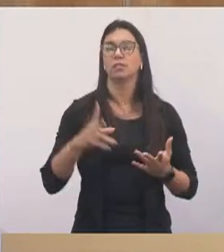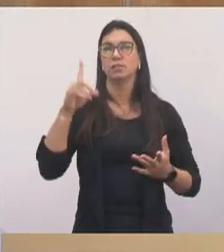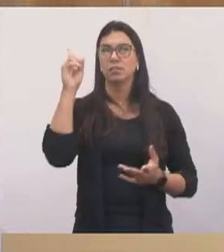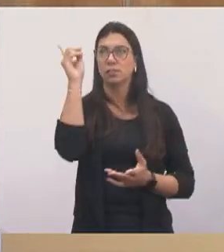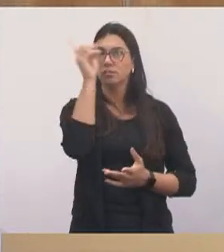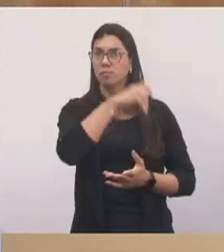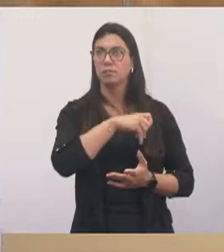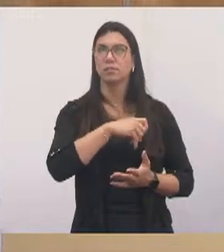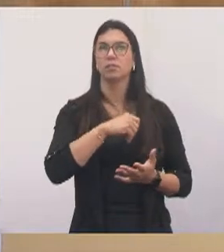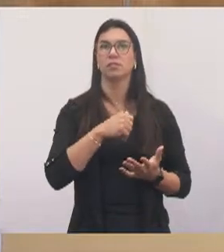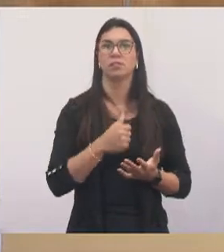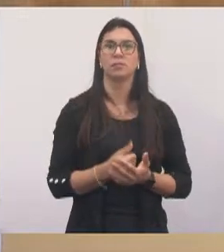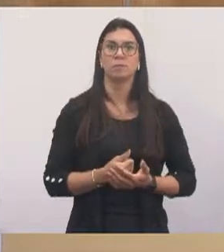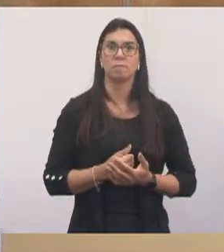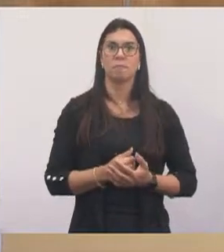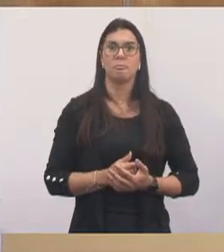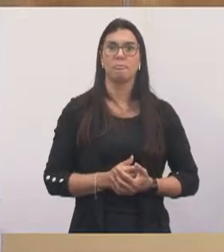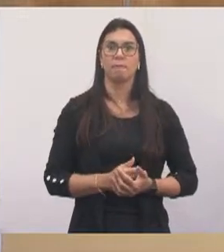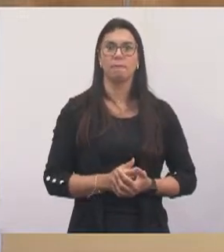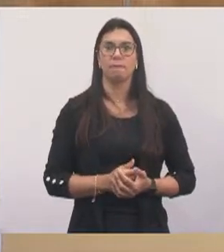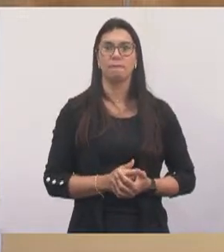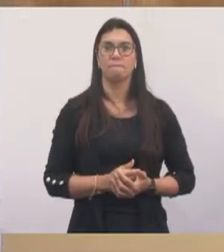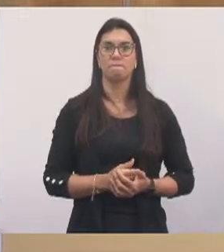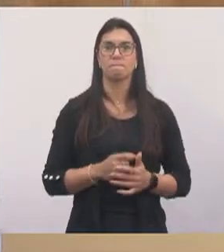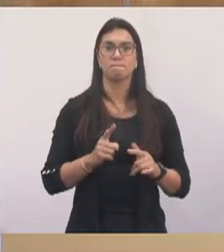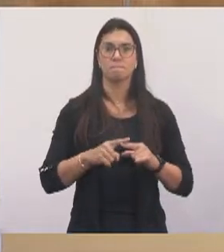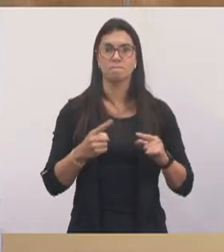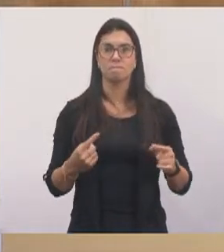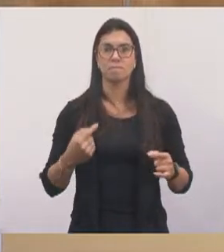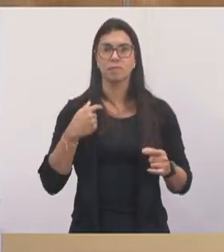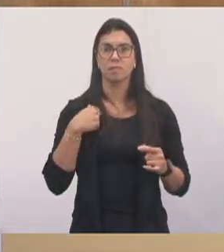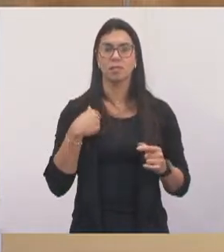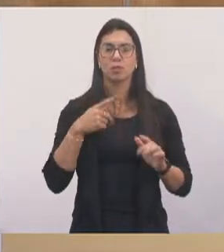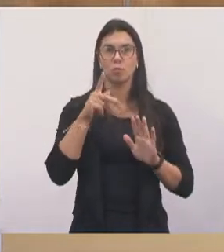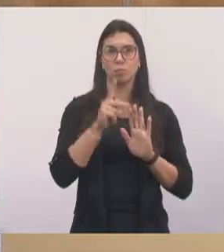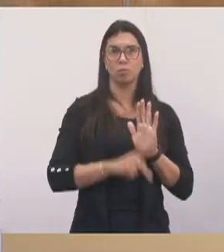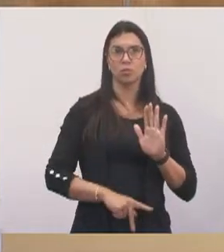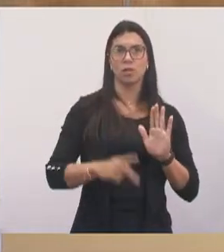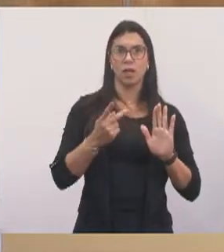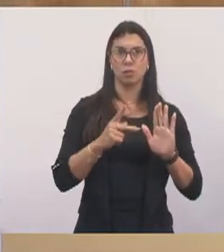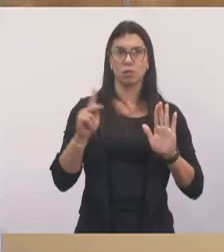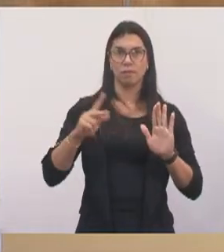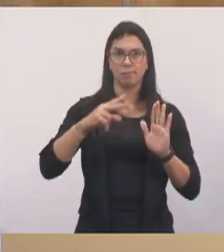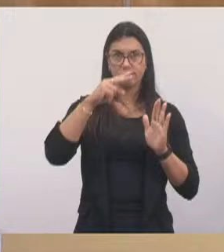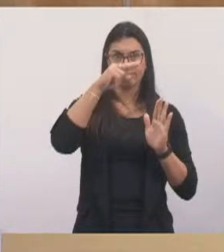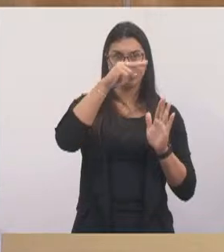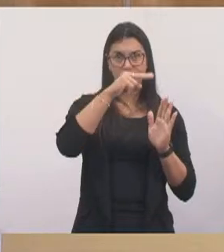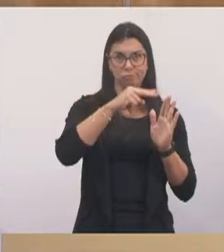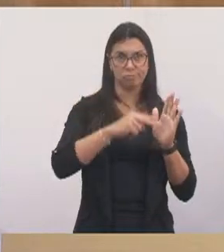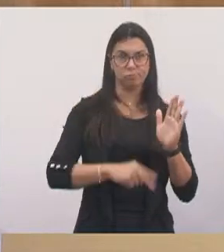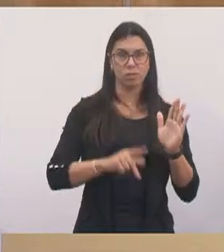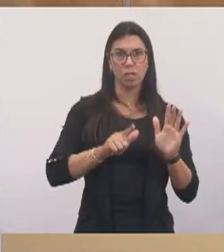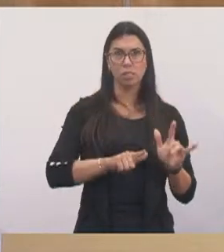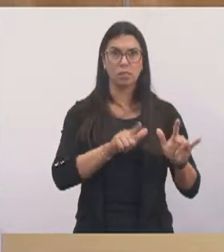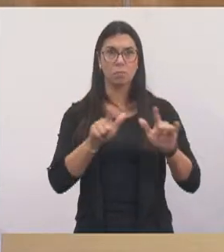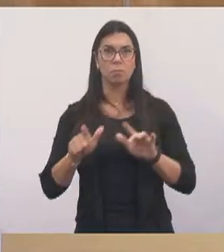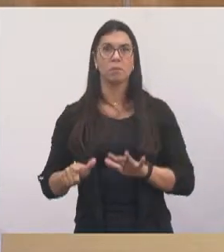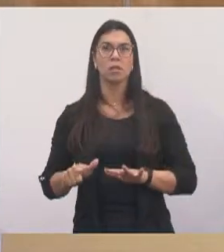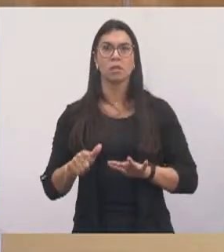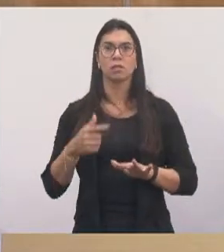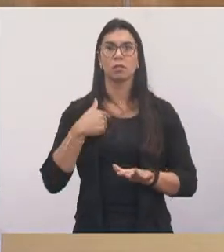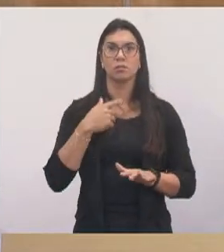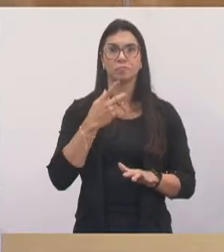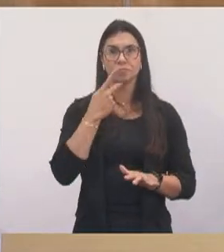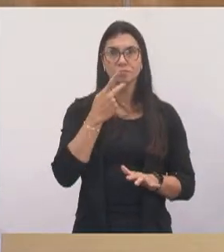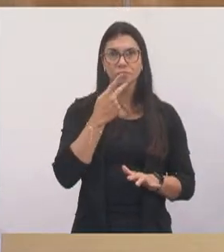é a mais certa. Mas eu estava lendo ali o projeto durante a semana e dei